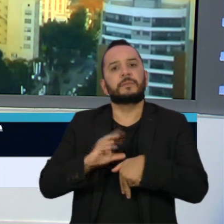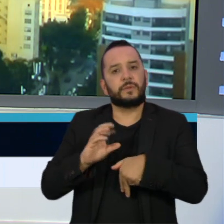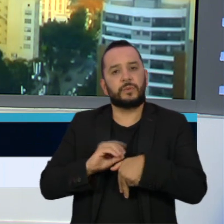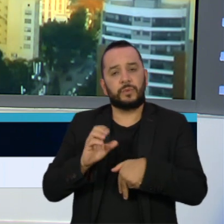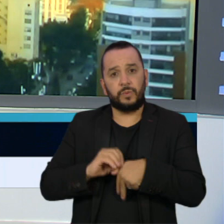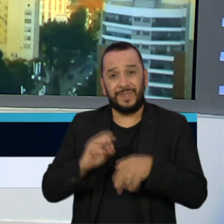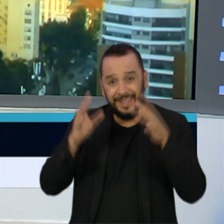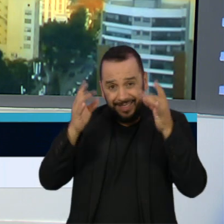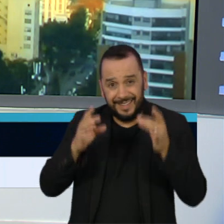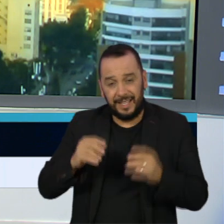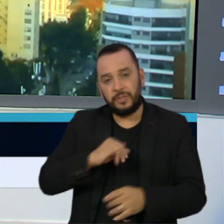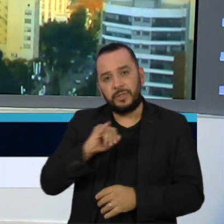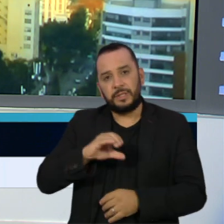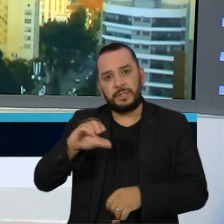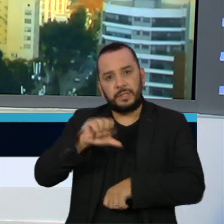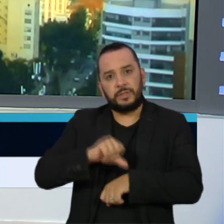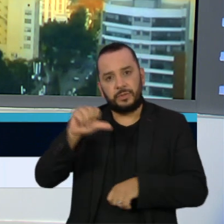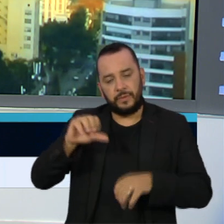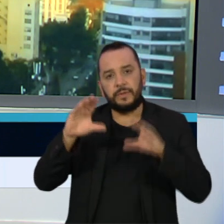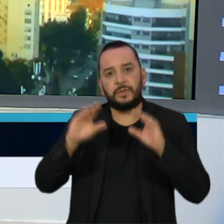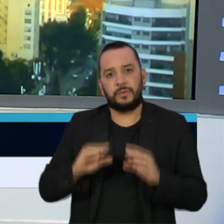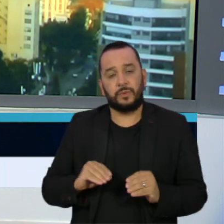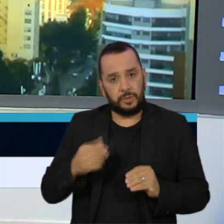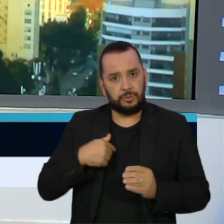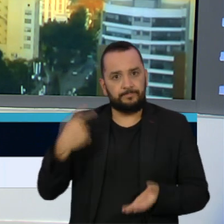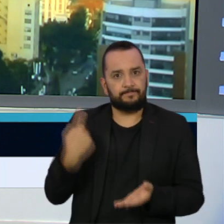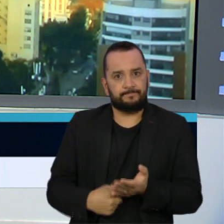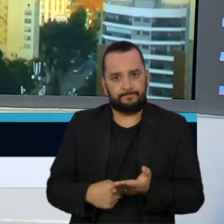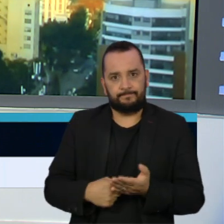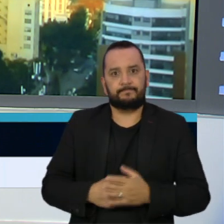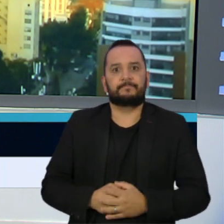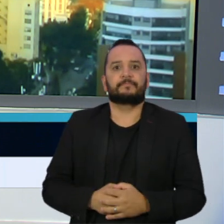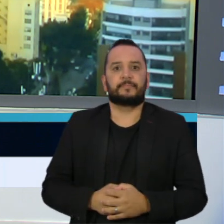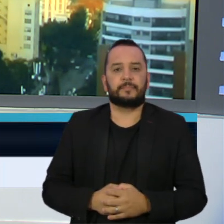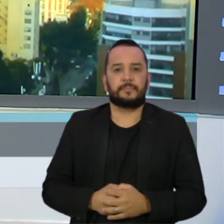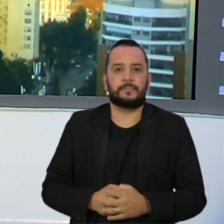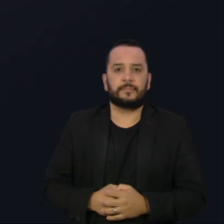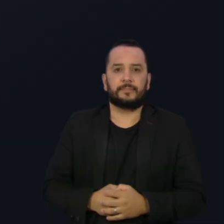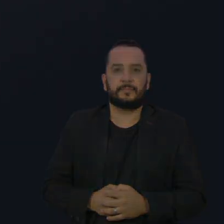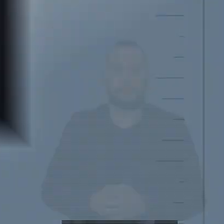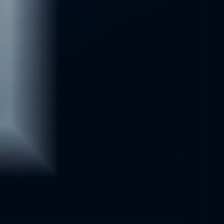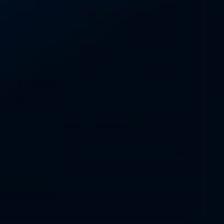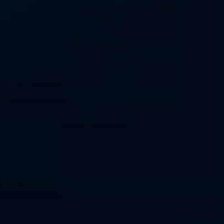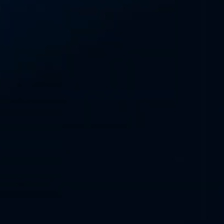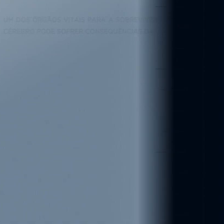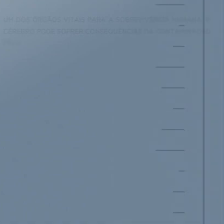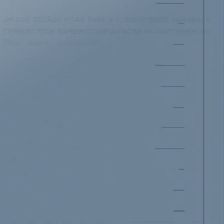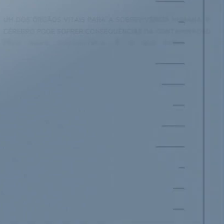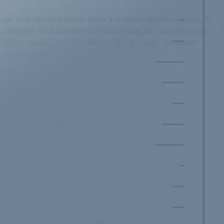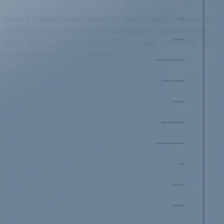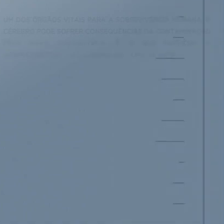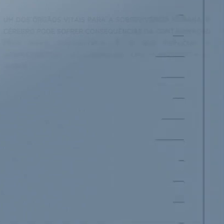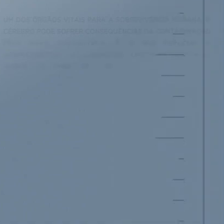cobertura completa da CPI você terá as nove horas da noite no Jornal da Cultura se com a gente e